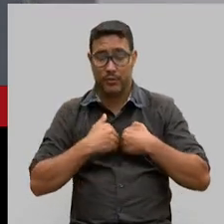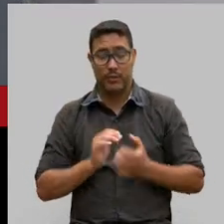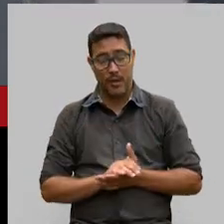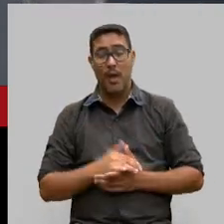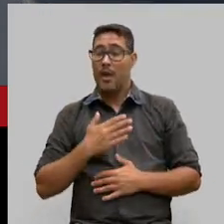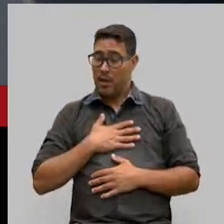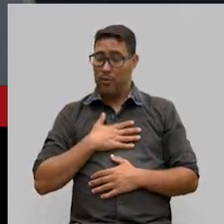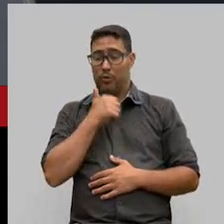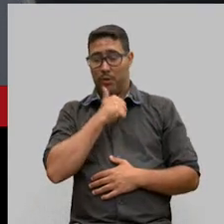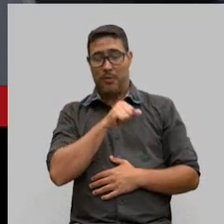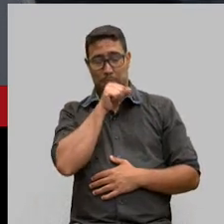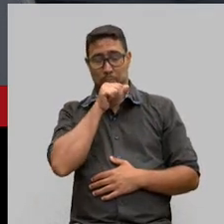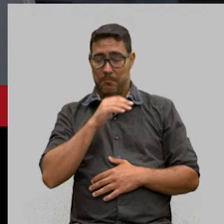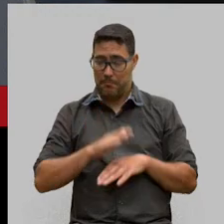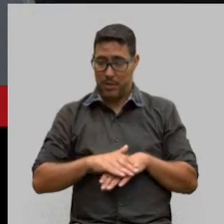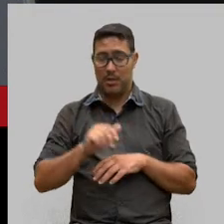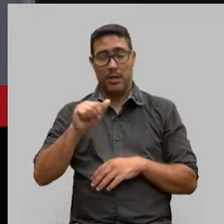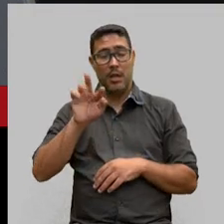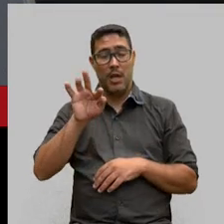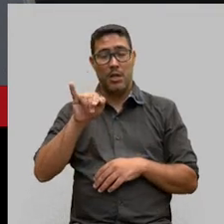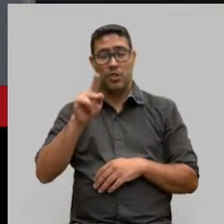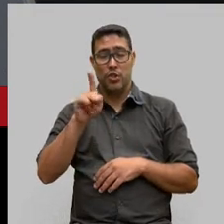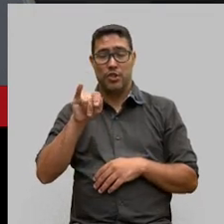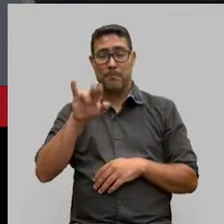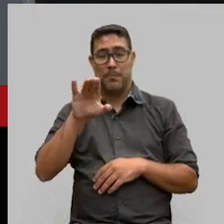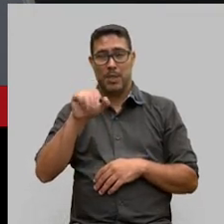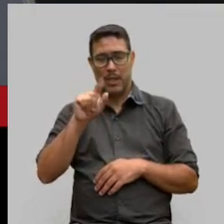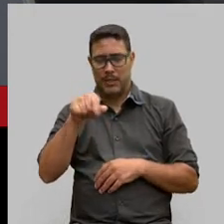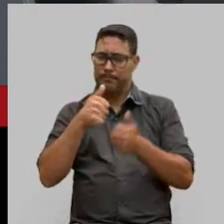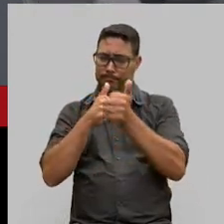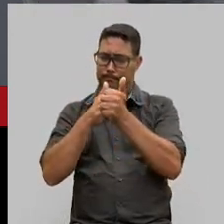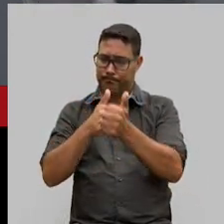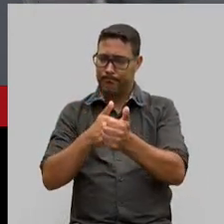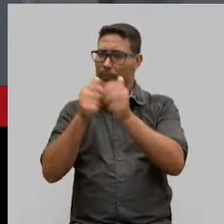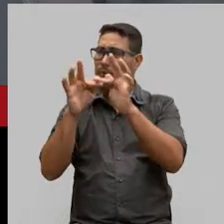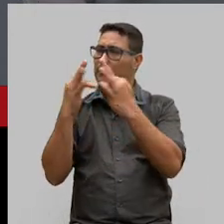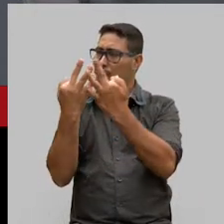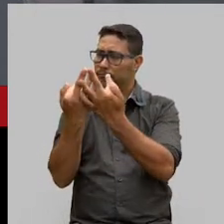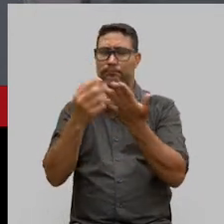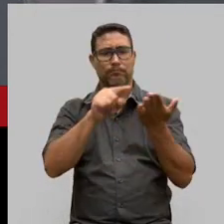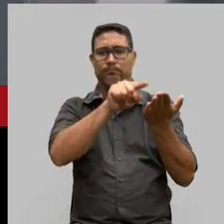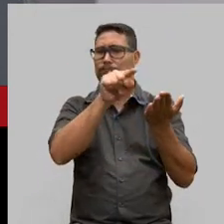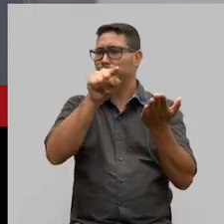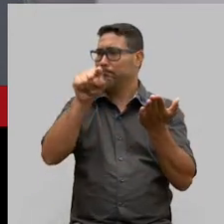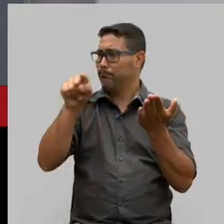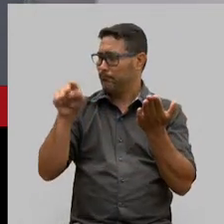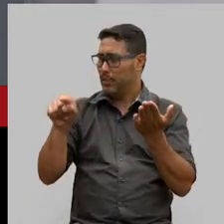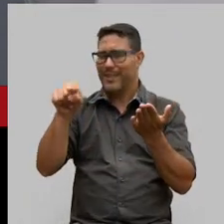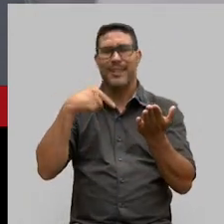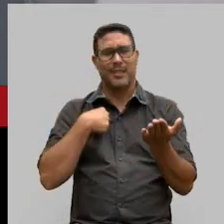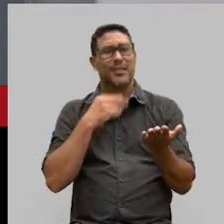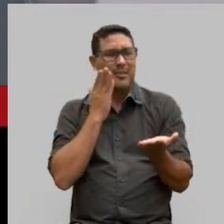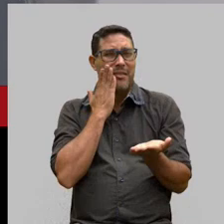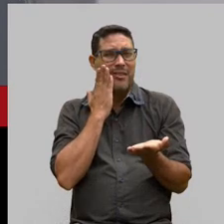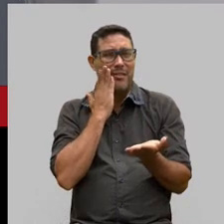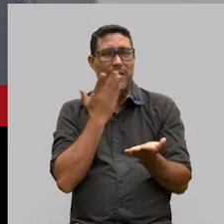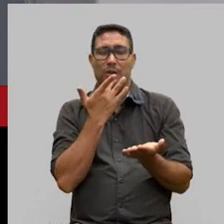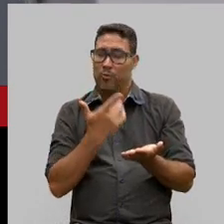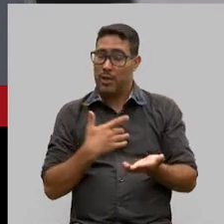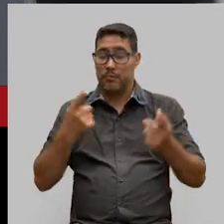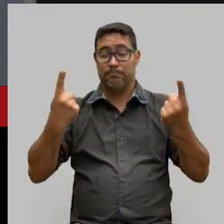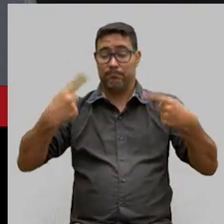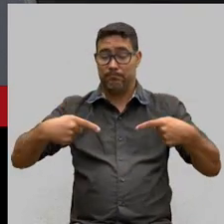realidade de várias famílias eh no estado eu sei bem como que são os desafios